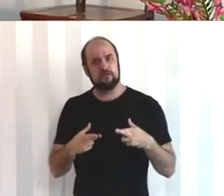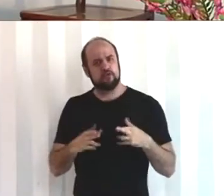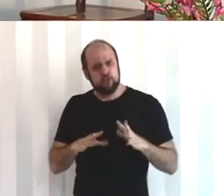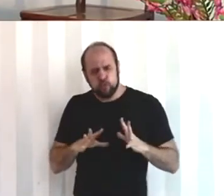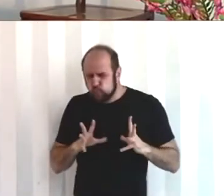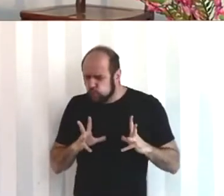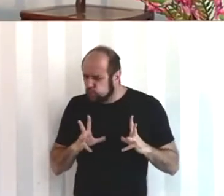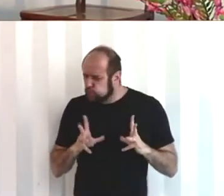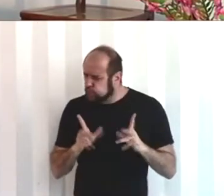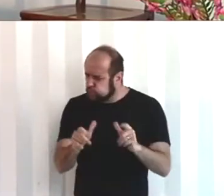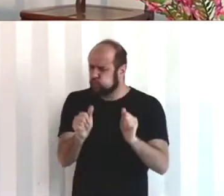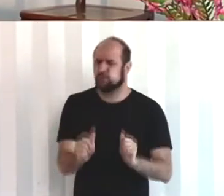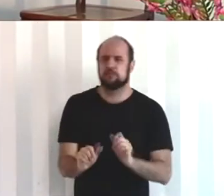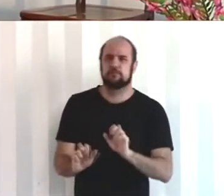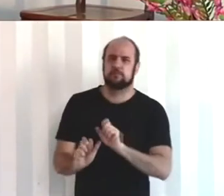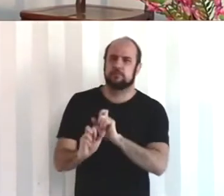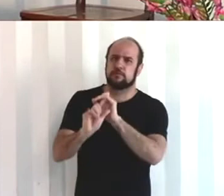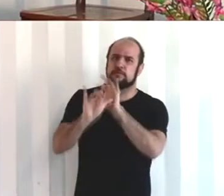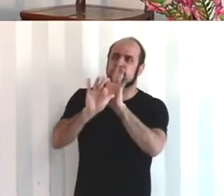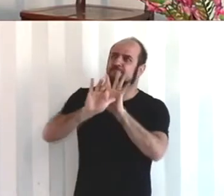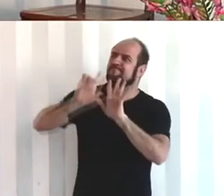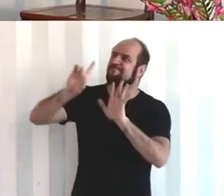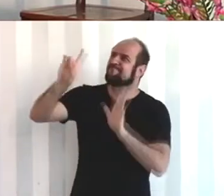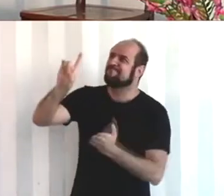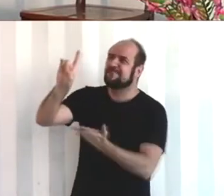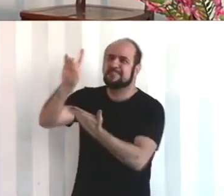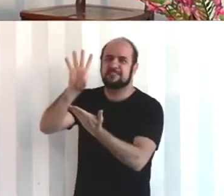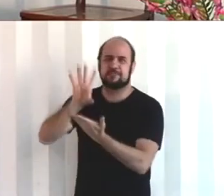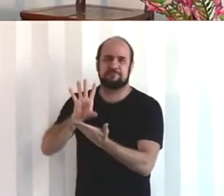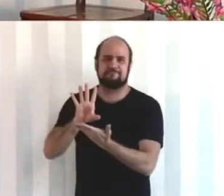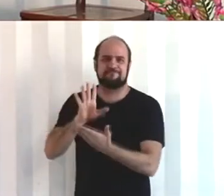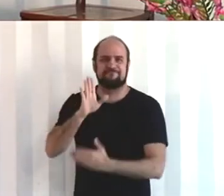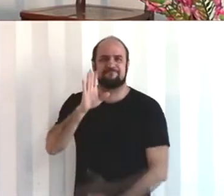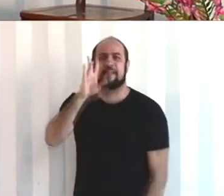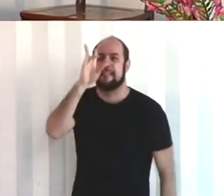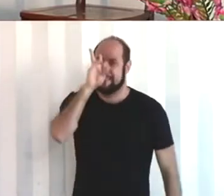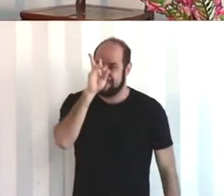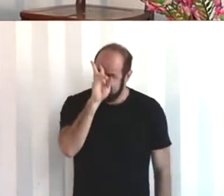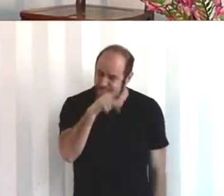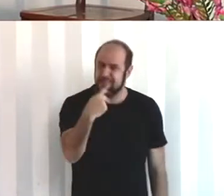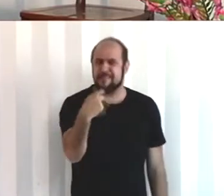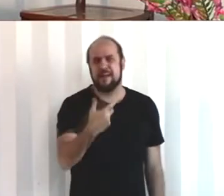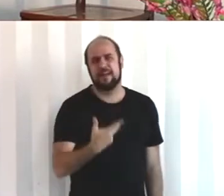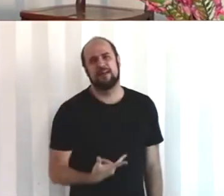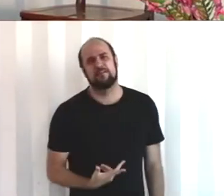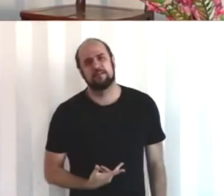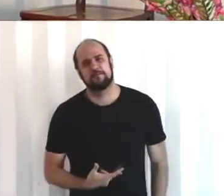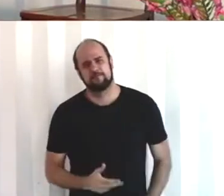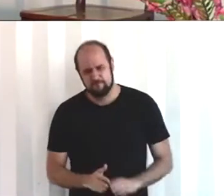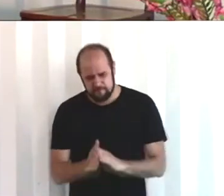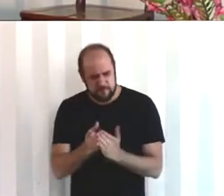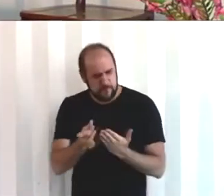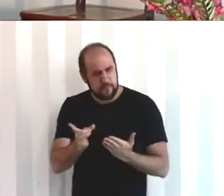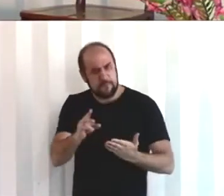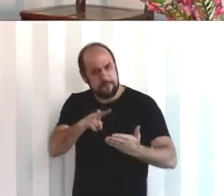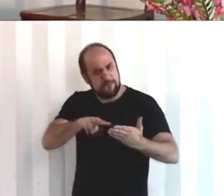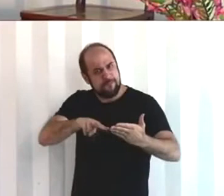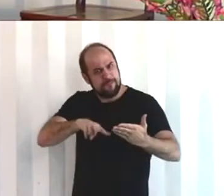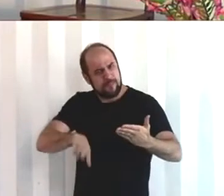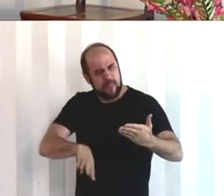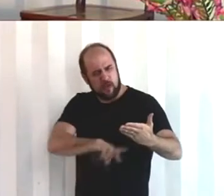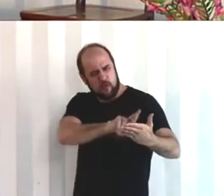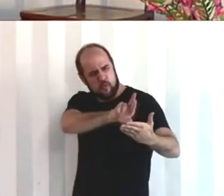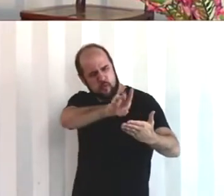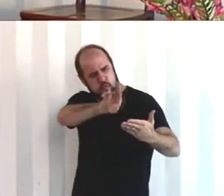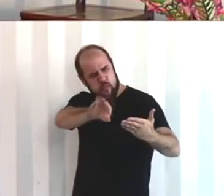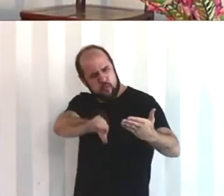Senhor. E nós não podemos nos esquecer disso, igreja. Existem muitas outras passagens que nós poderíamos aqui